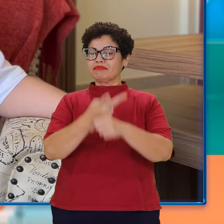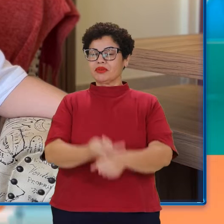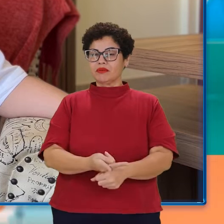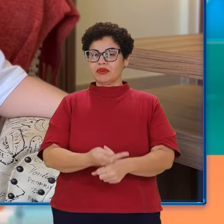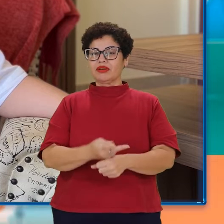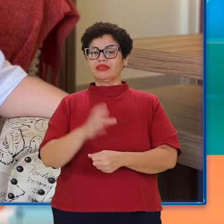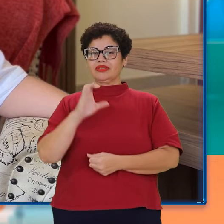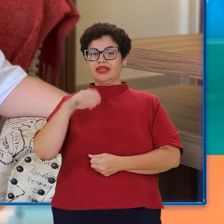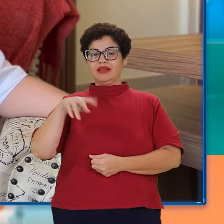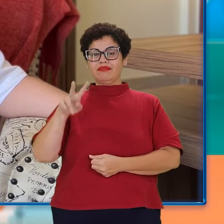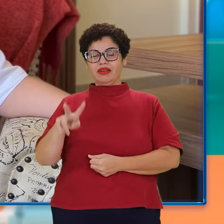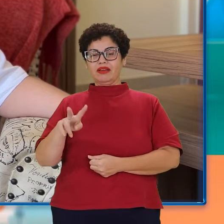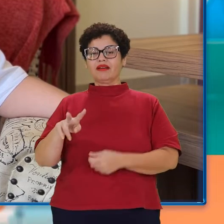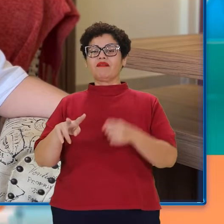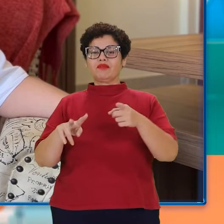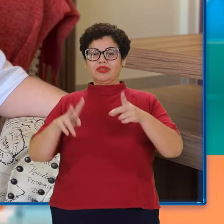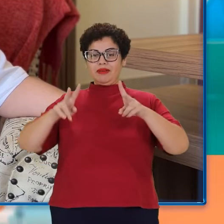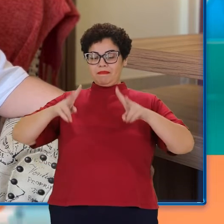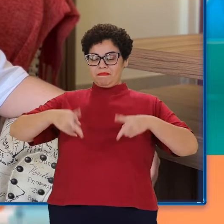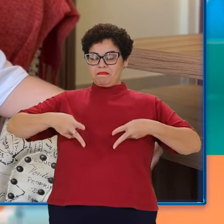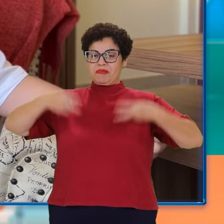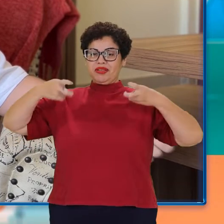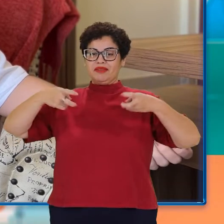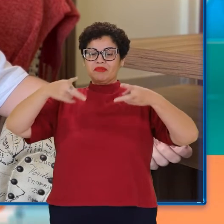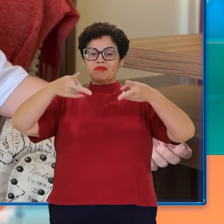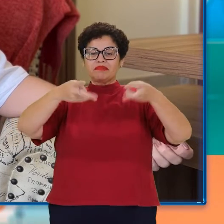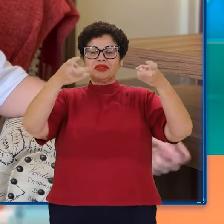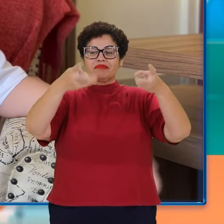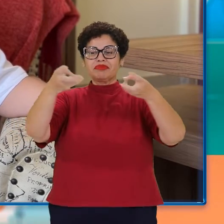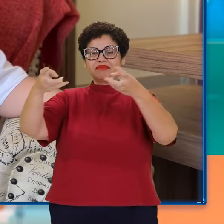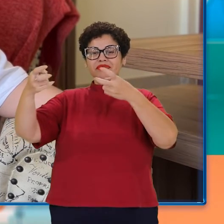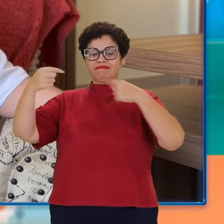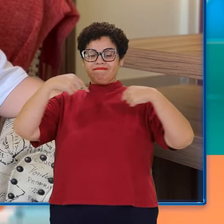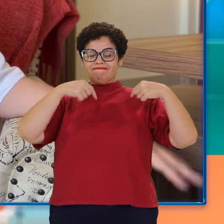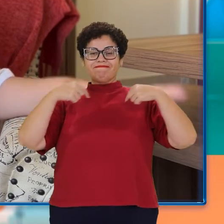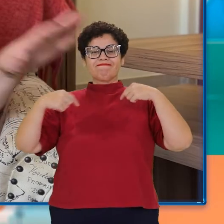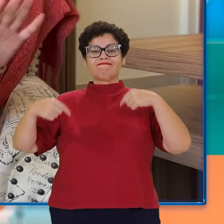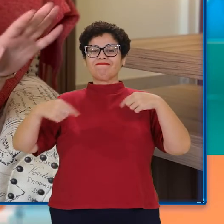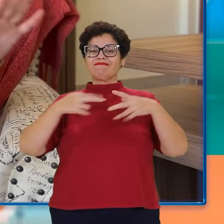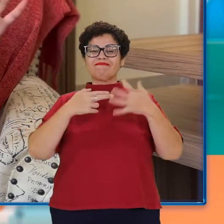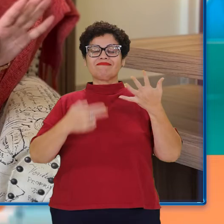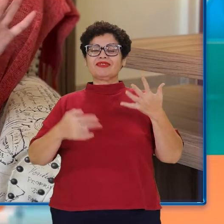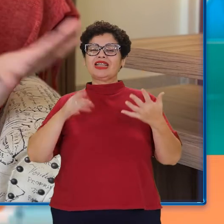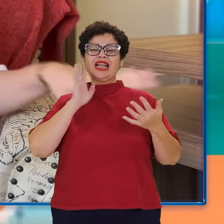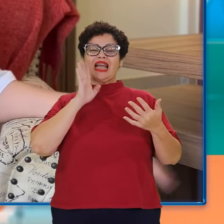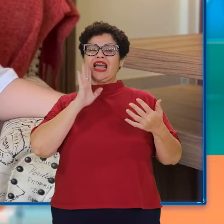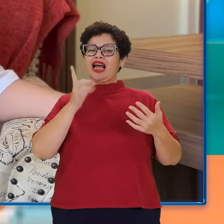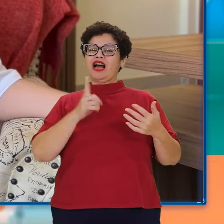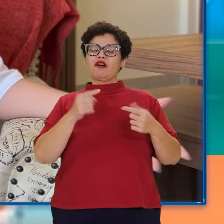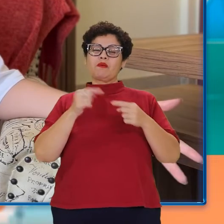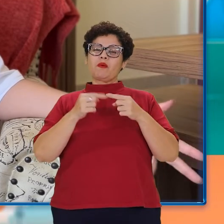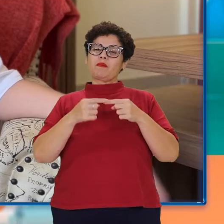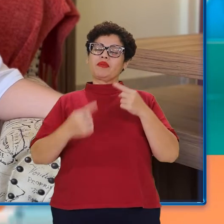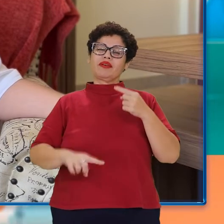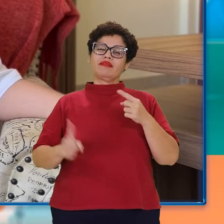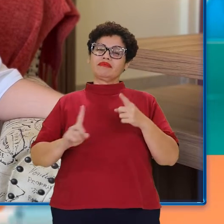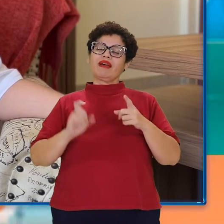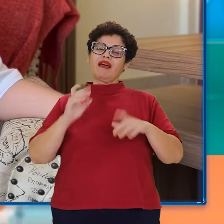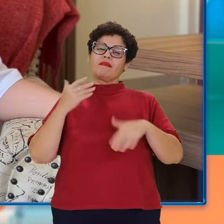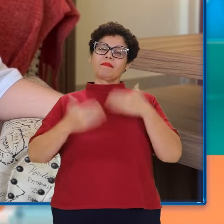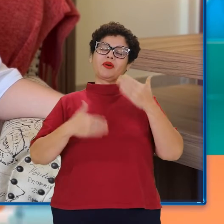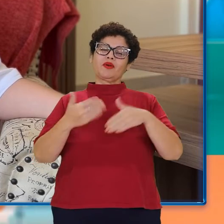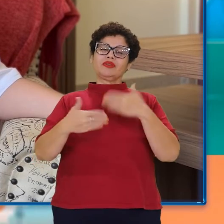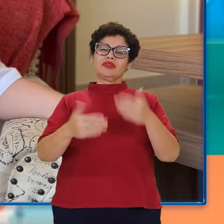está buscando a CNV é porque você percebeu que tem alguma coisa aí que não está legal, que não está mais fazendo